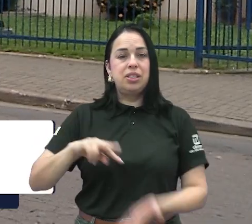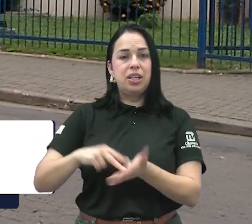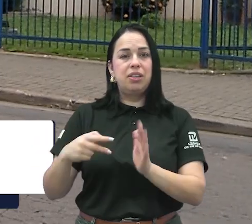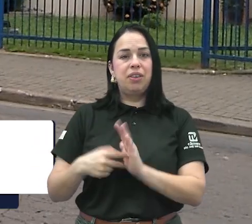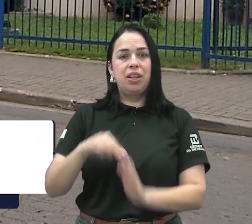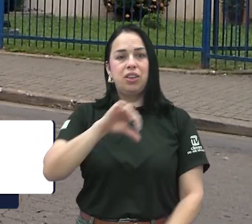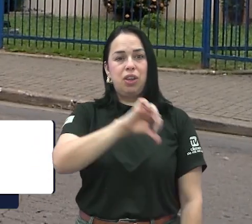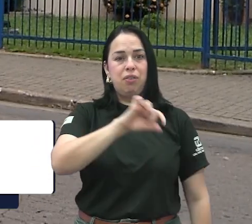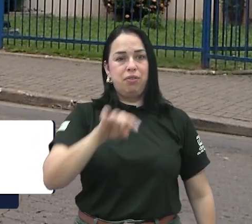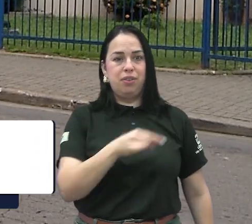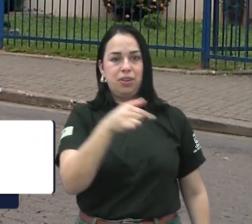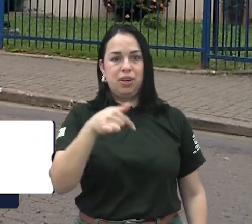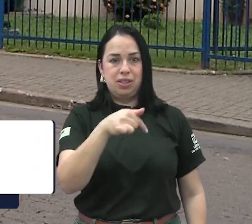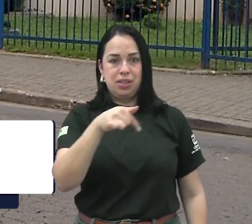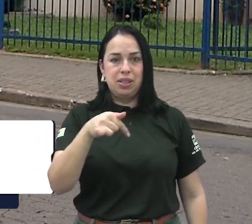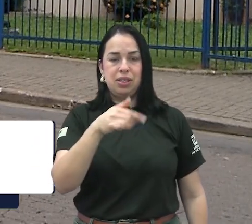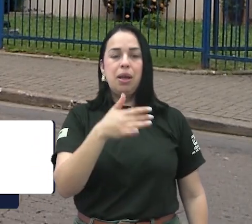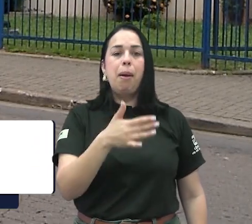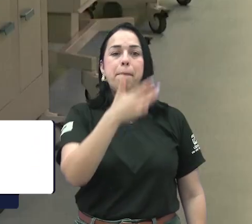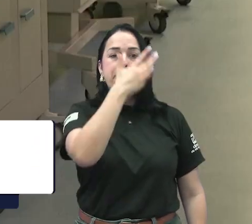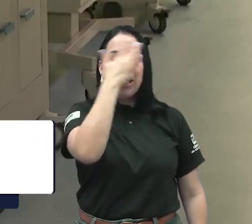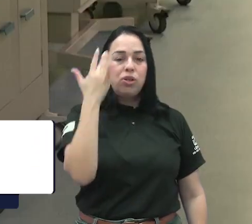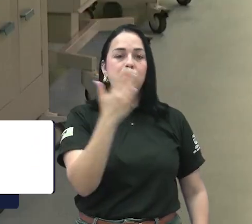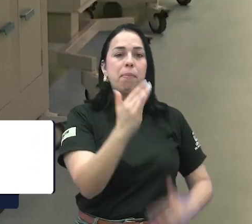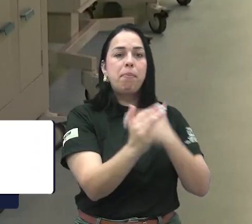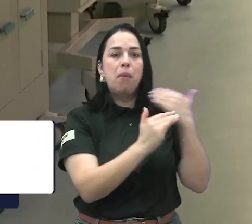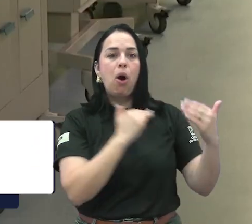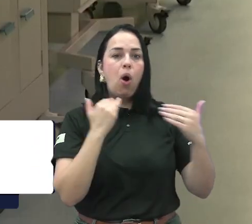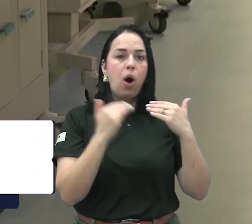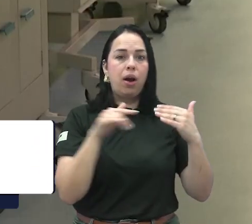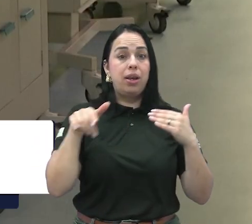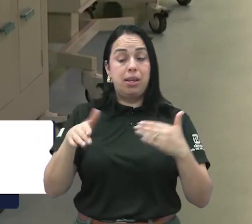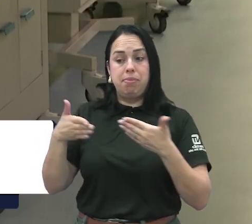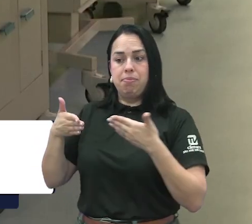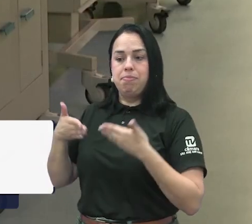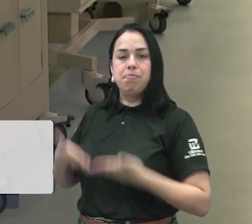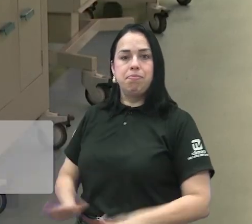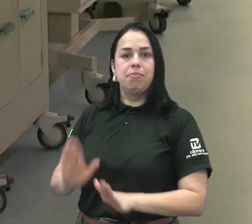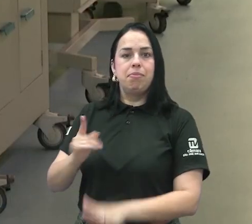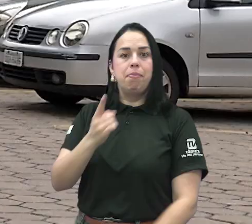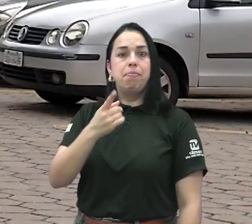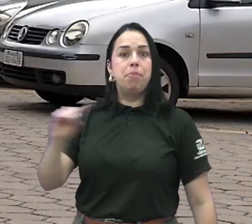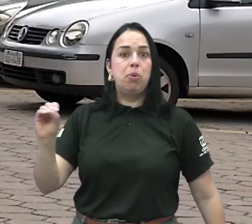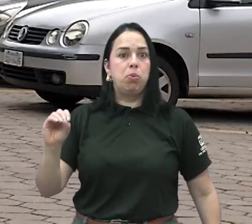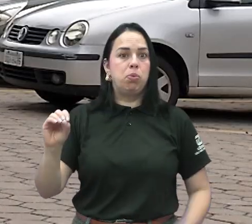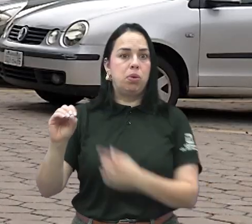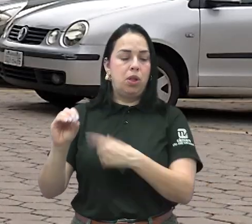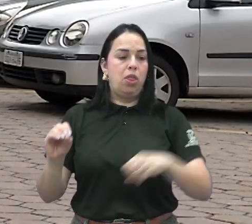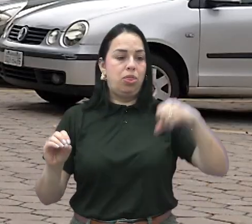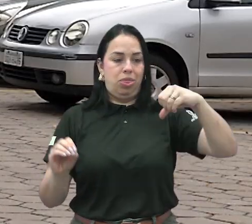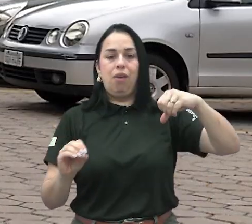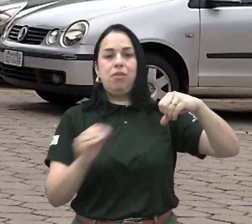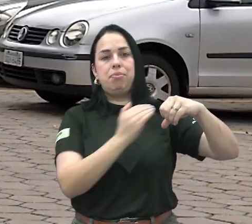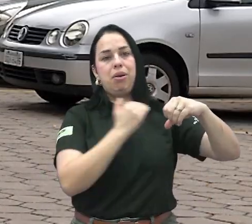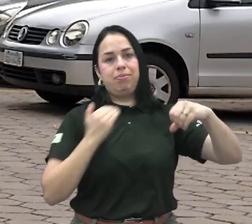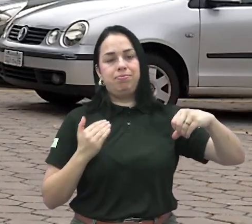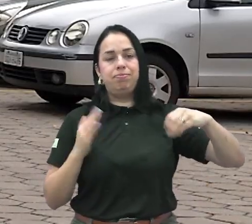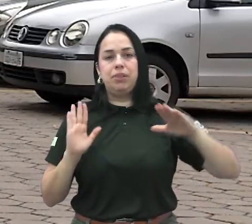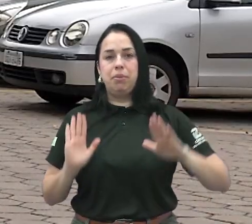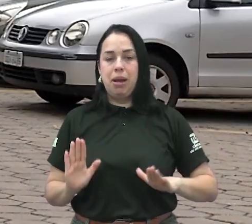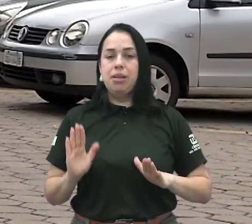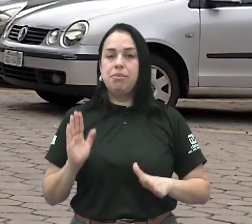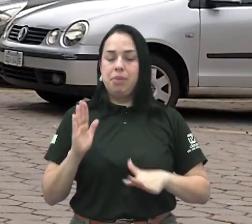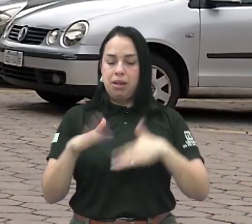apontaram 9,77 óbitos por 1.000 nascidos vivos no município. E para que o resultado do IDH